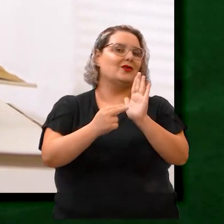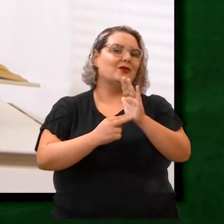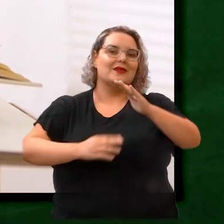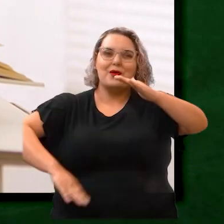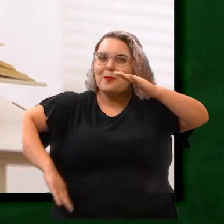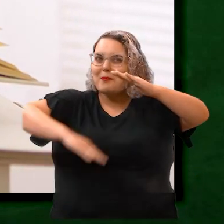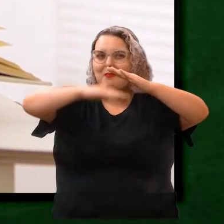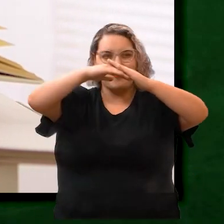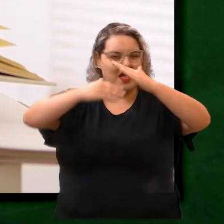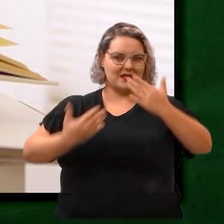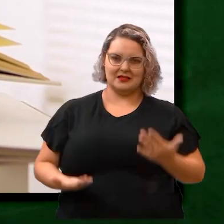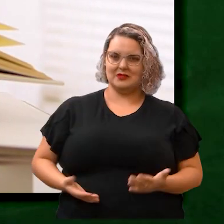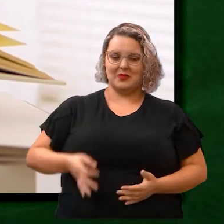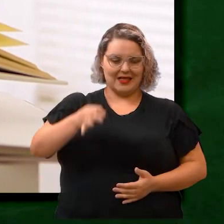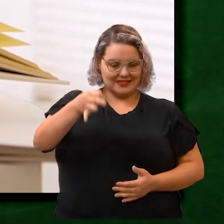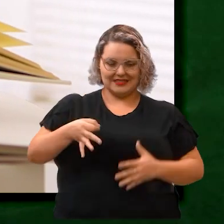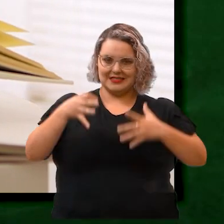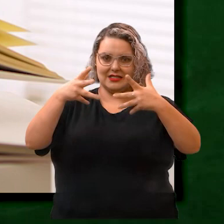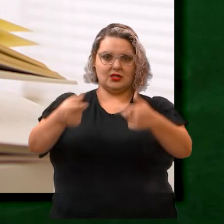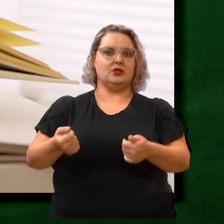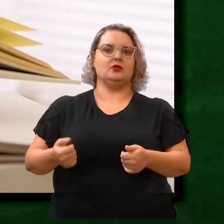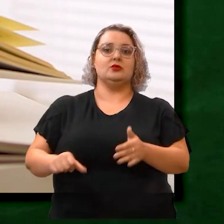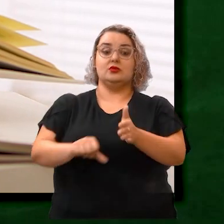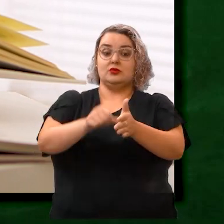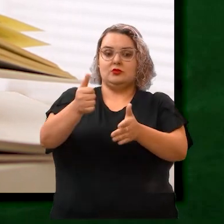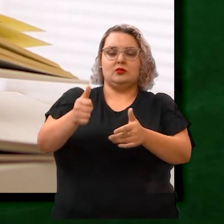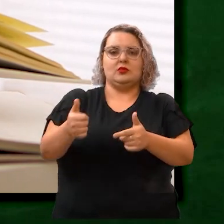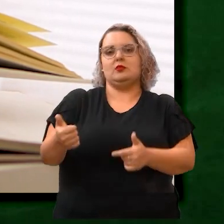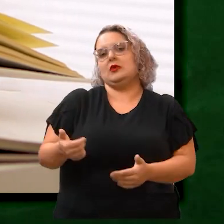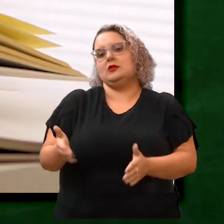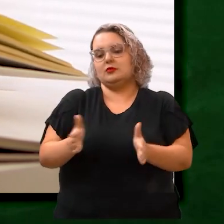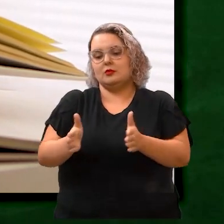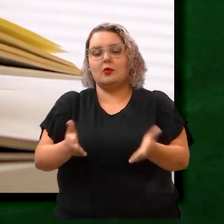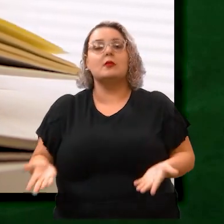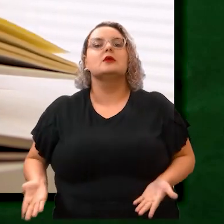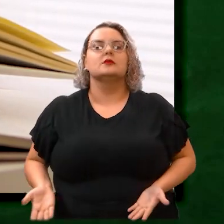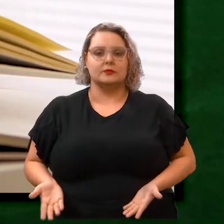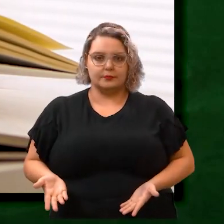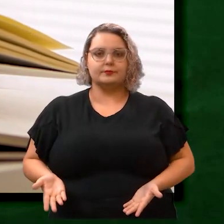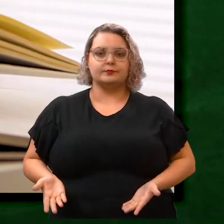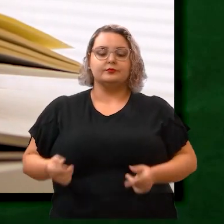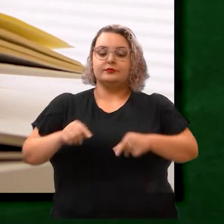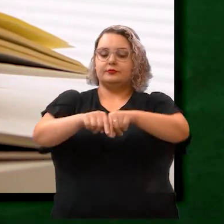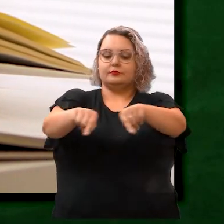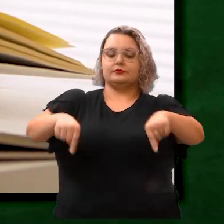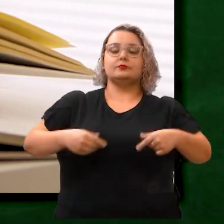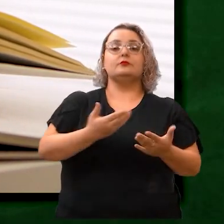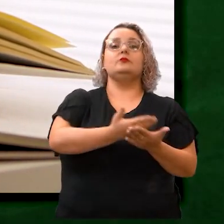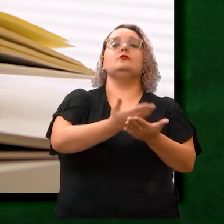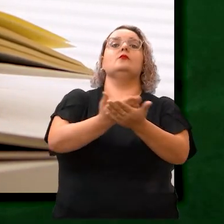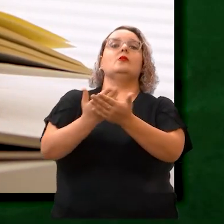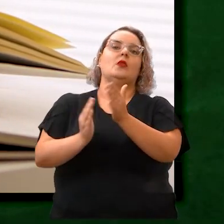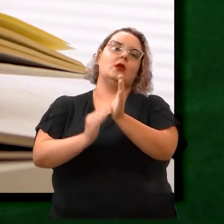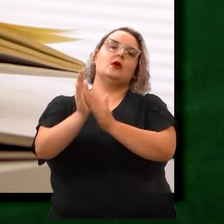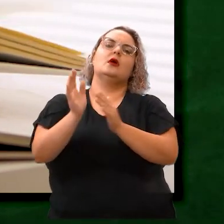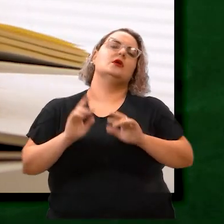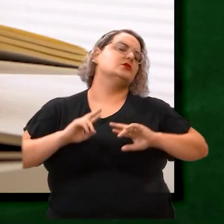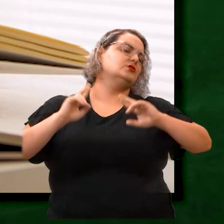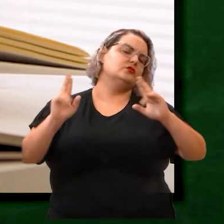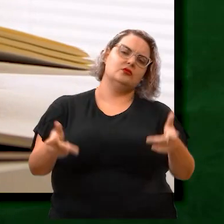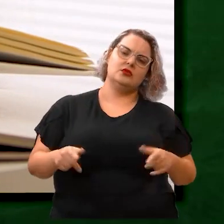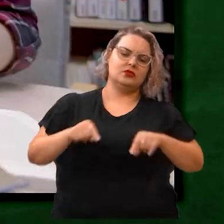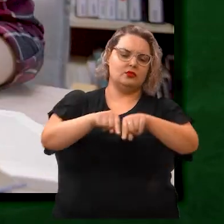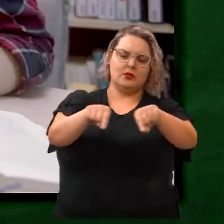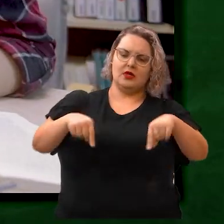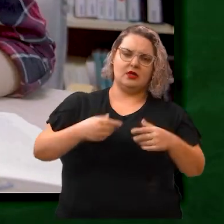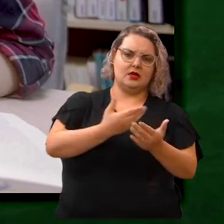nota máxima se possível acertar tudo você quer chegar nos primeiros lugares então uma sala de aula de concurso público é bem diferente